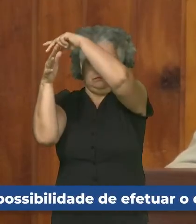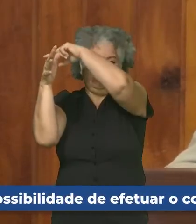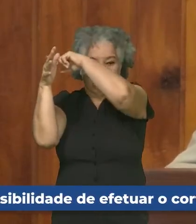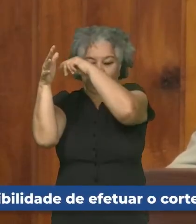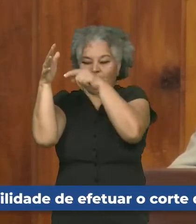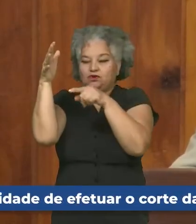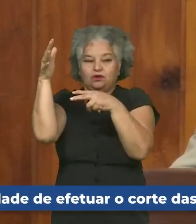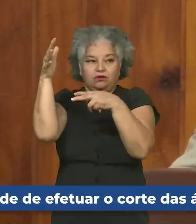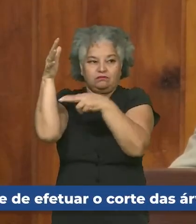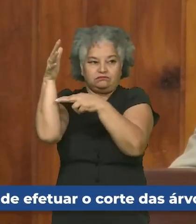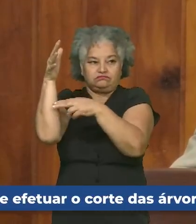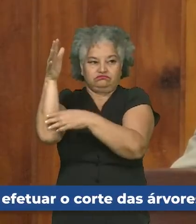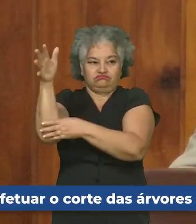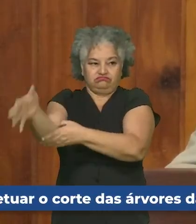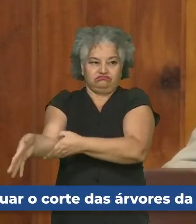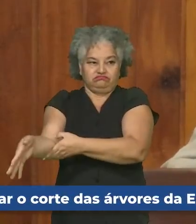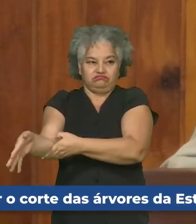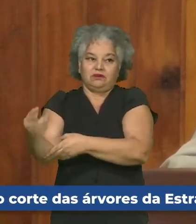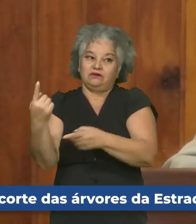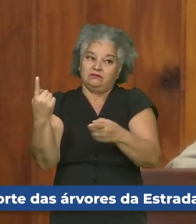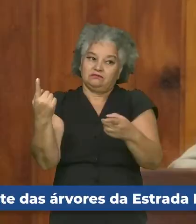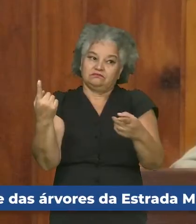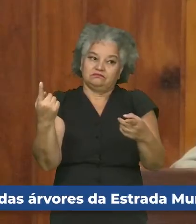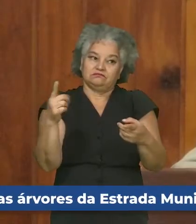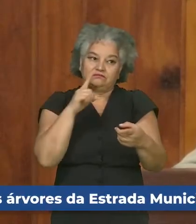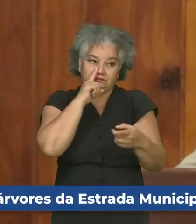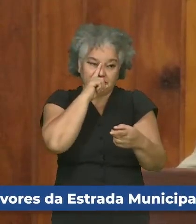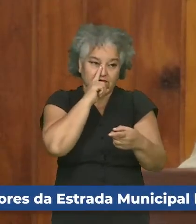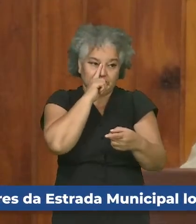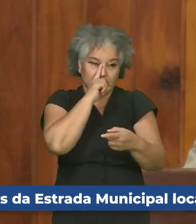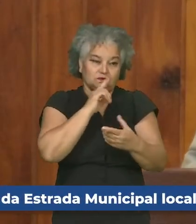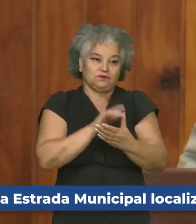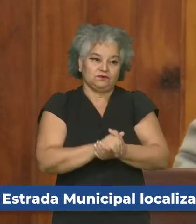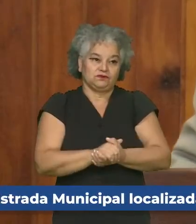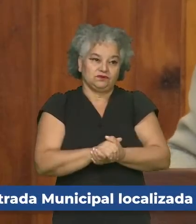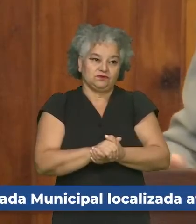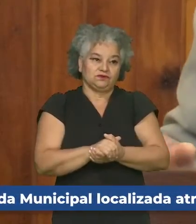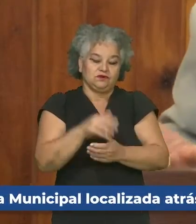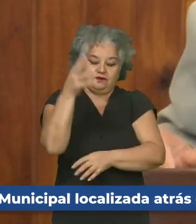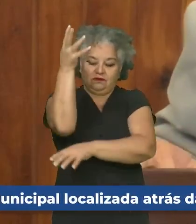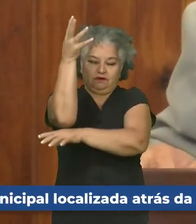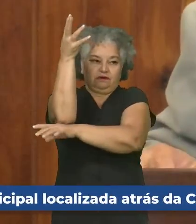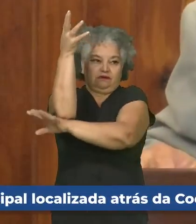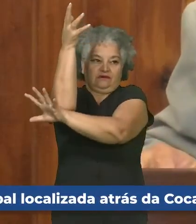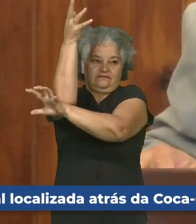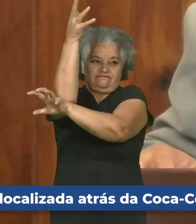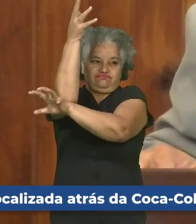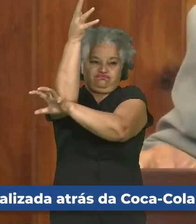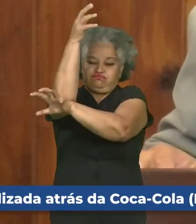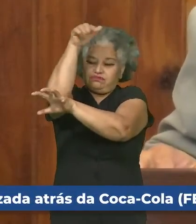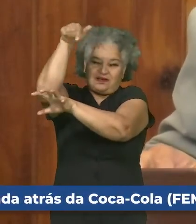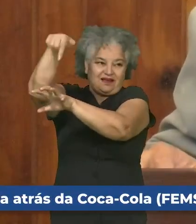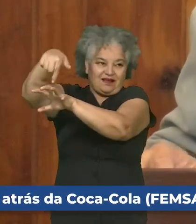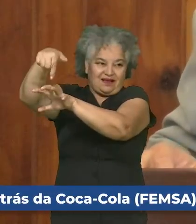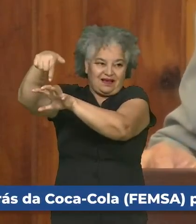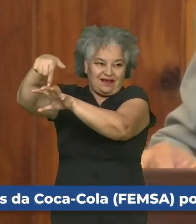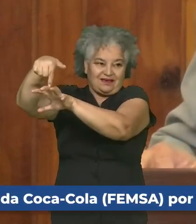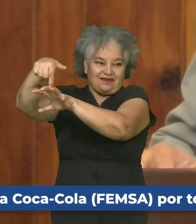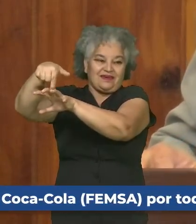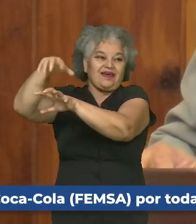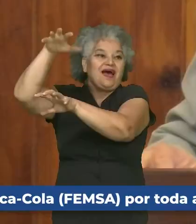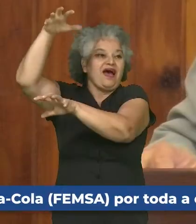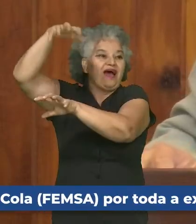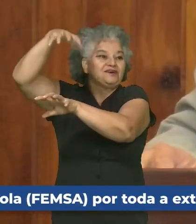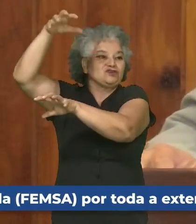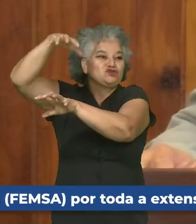por razão desse porte dessas árvores. Essas suas raízes acumulam muita água e atrapalham o escoamento de